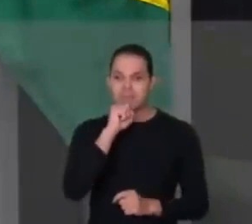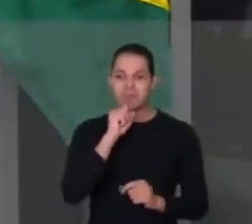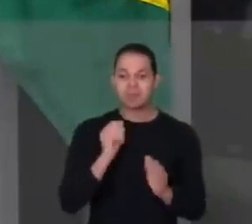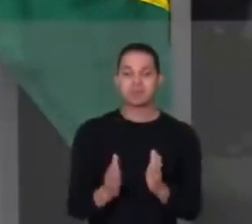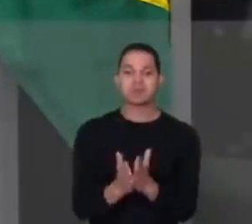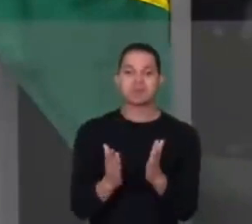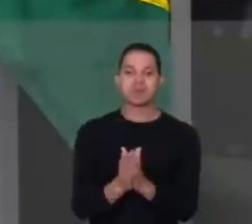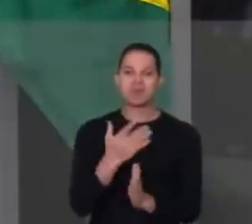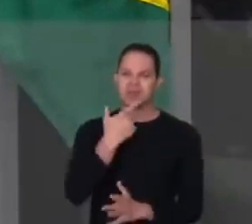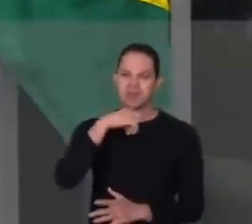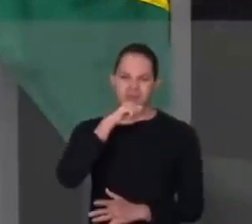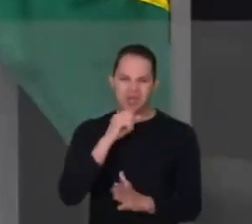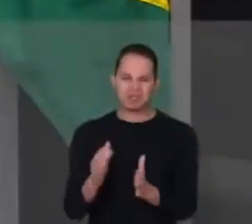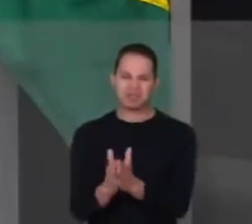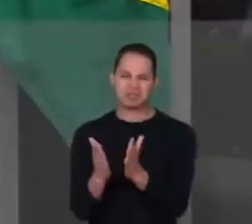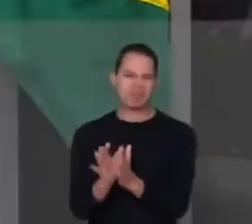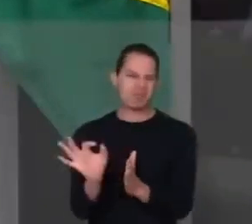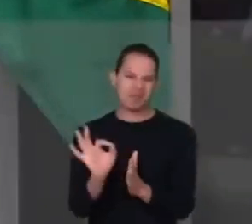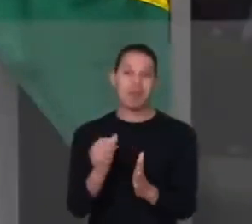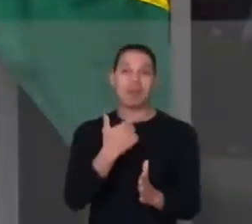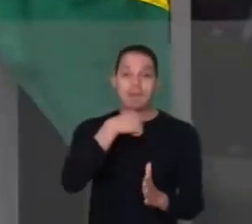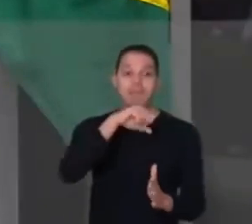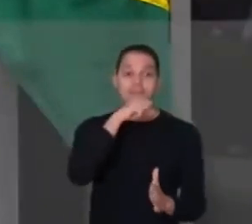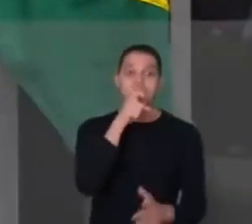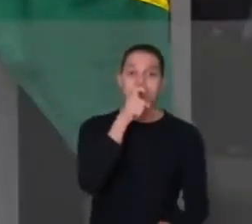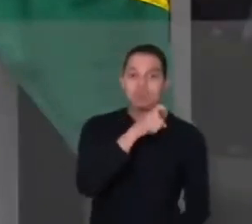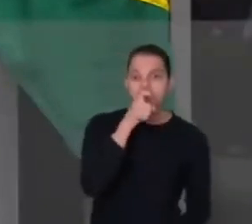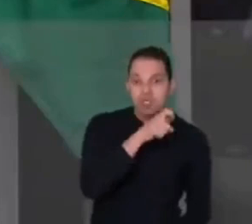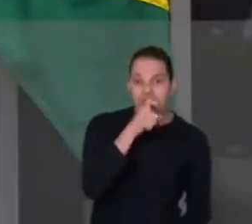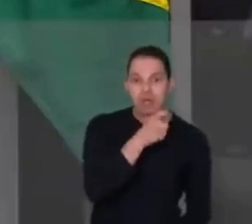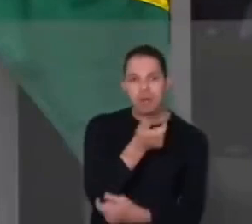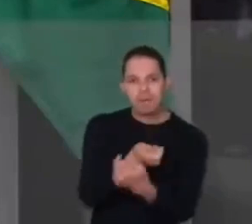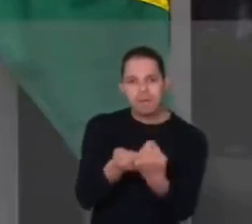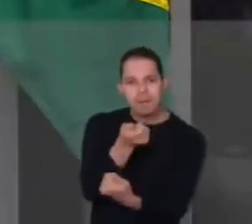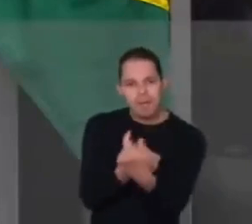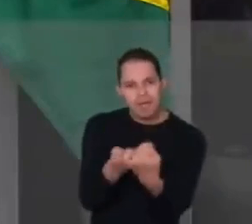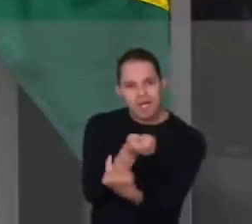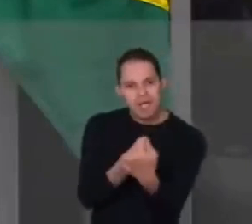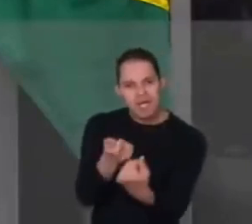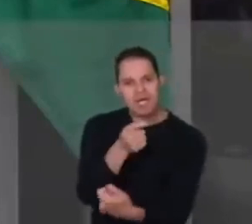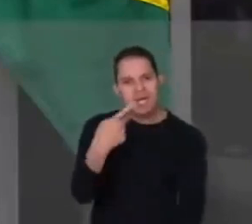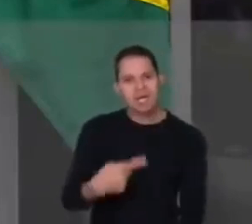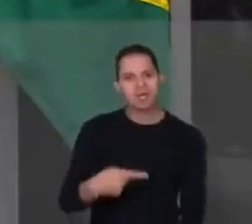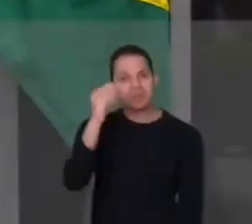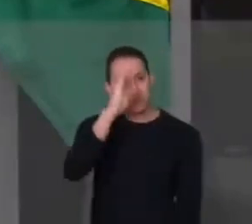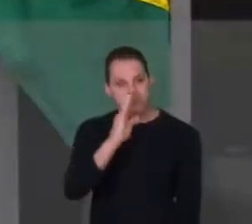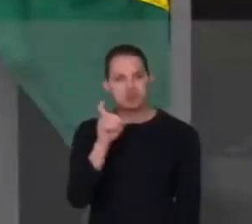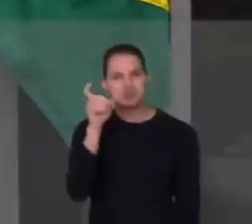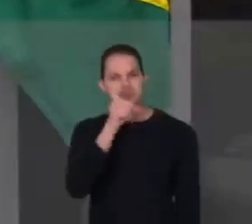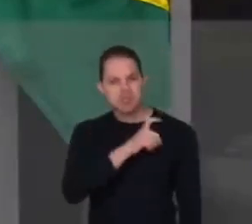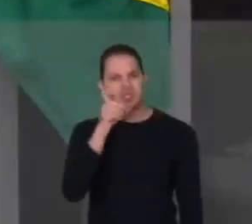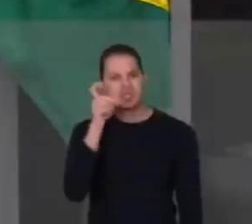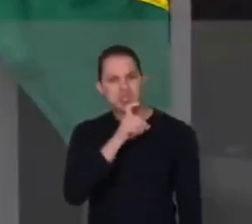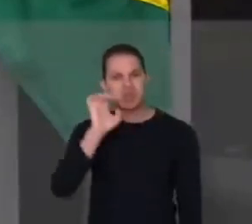que não é pai dos pobres é o pai da mentira é o maior charlatão que existe no nosso país mentiroso